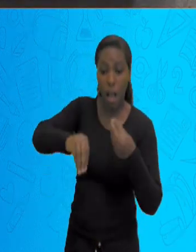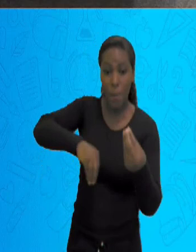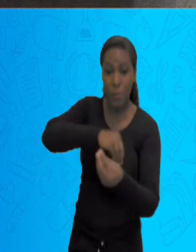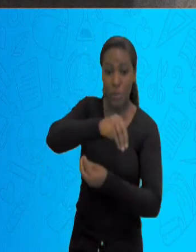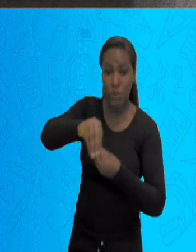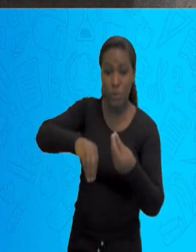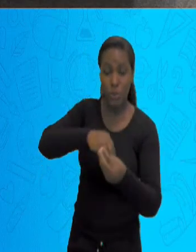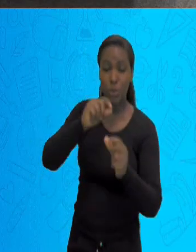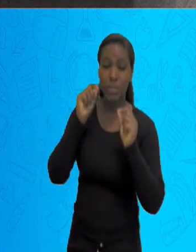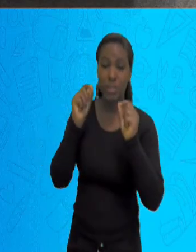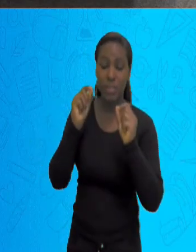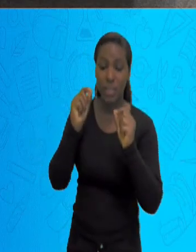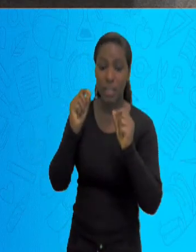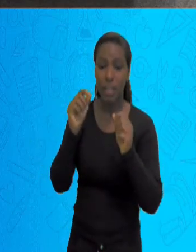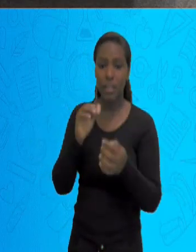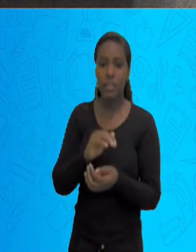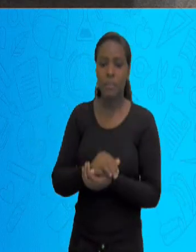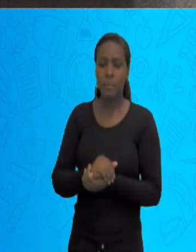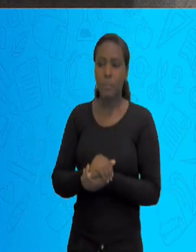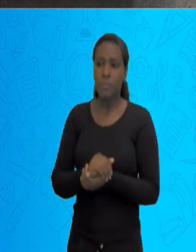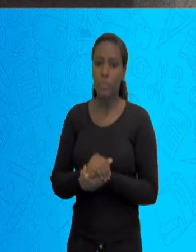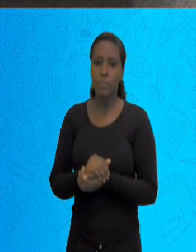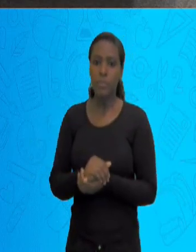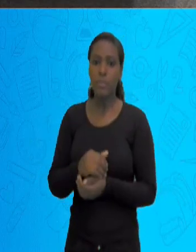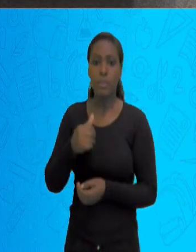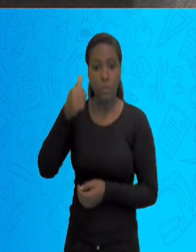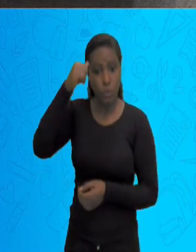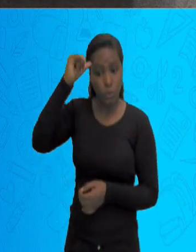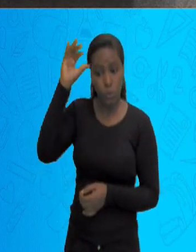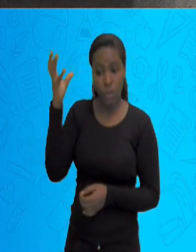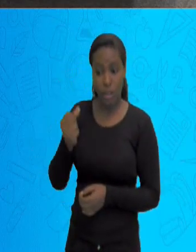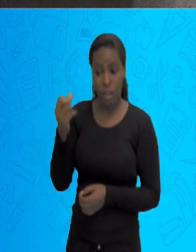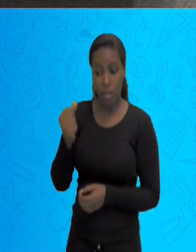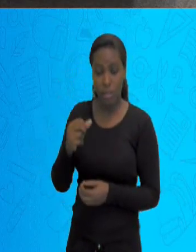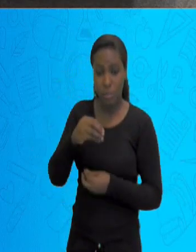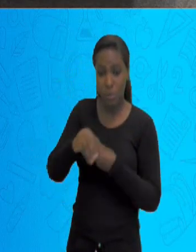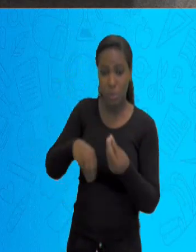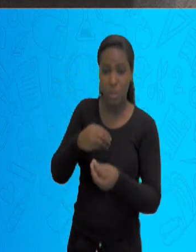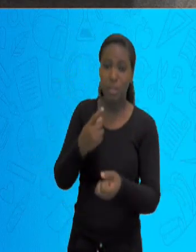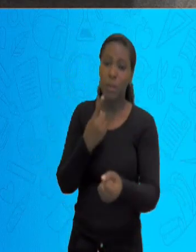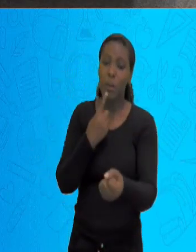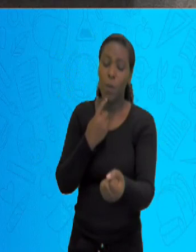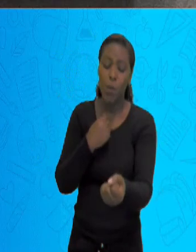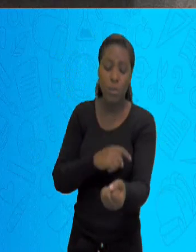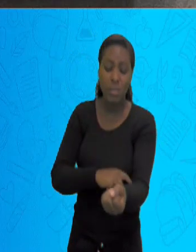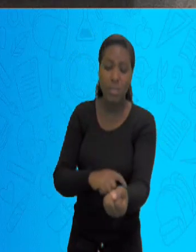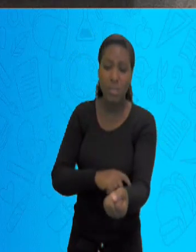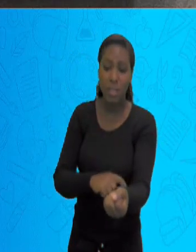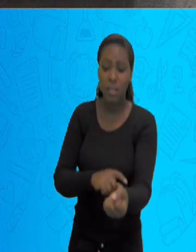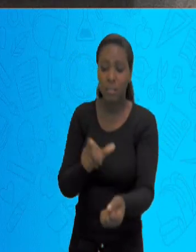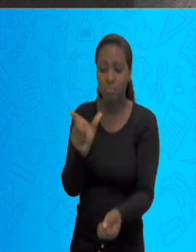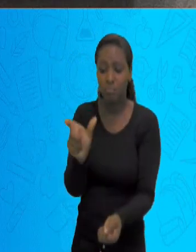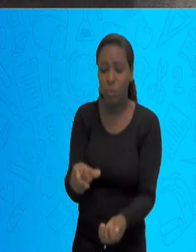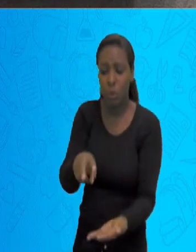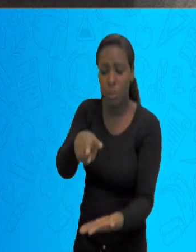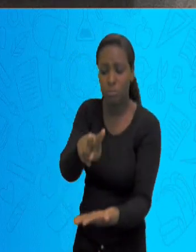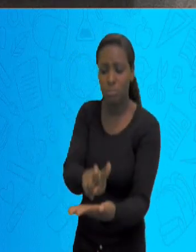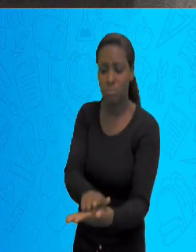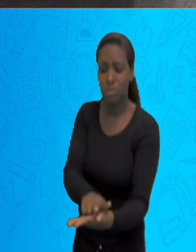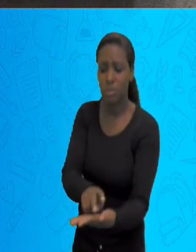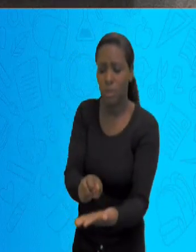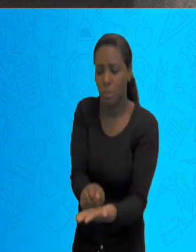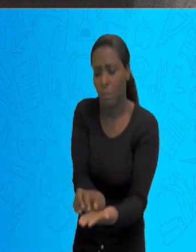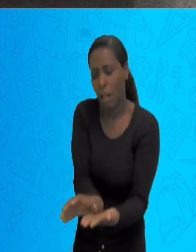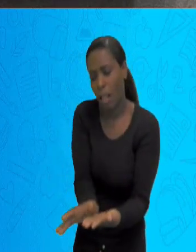leiteiro. Conseguiram perceber como que na escrita, nos